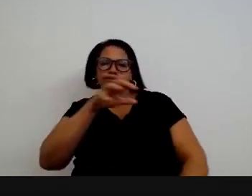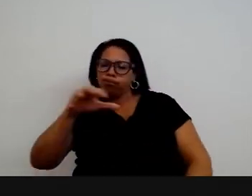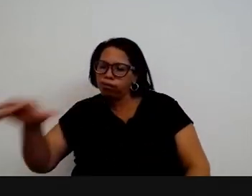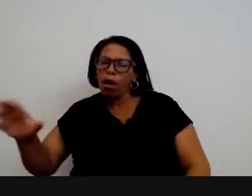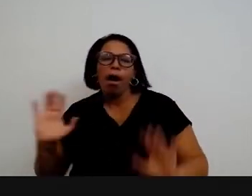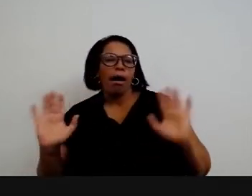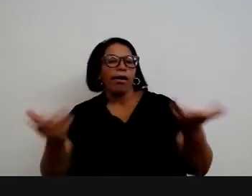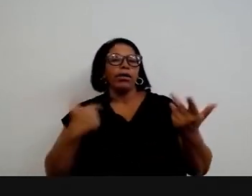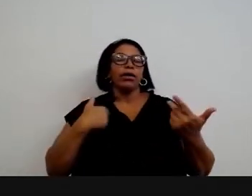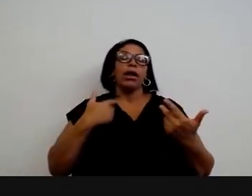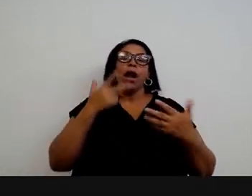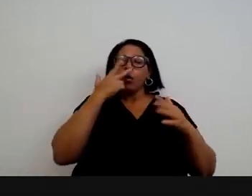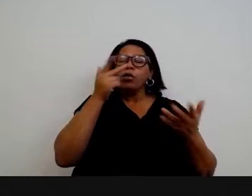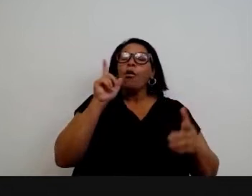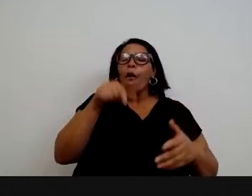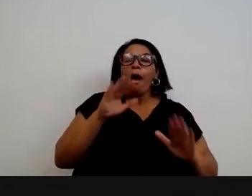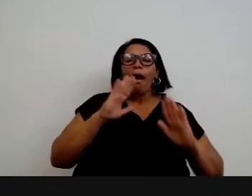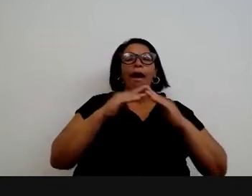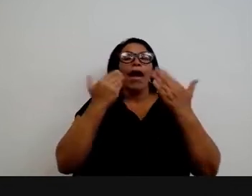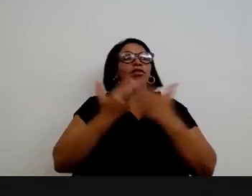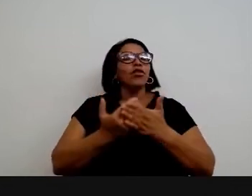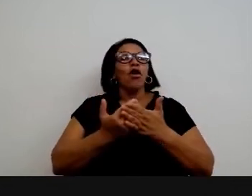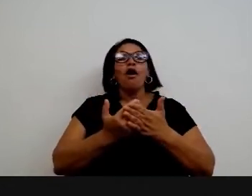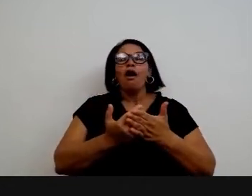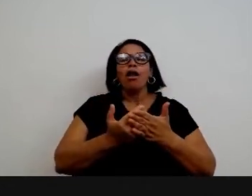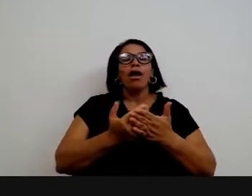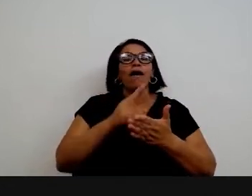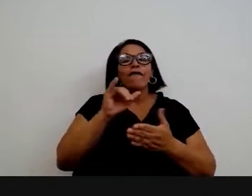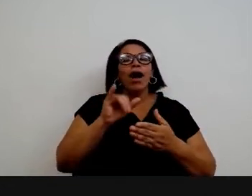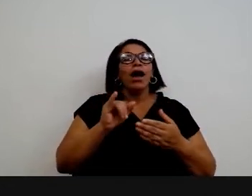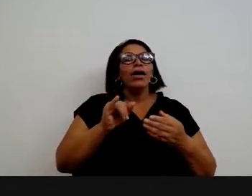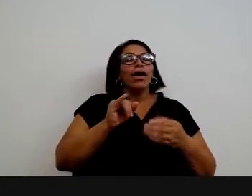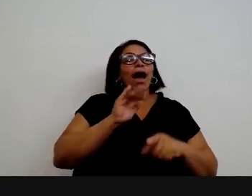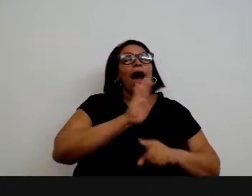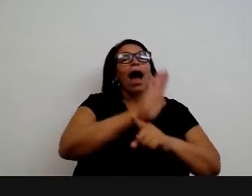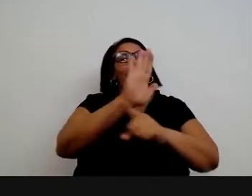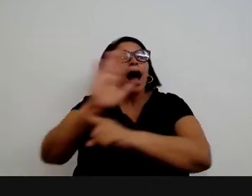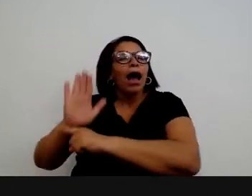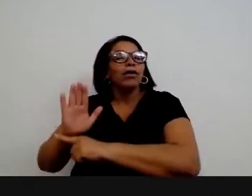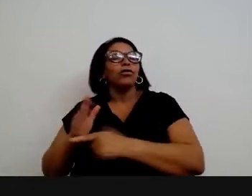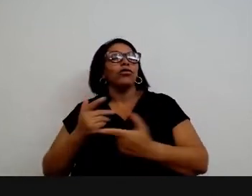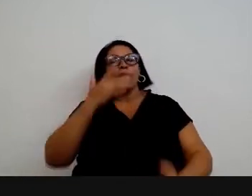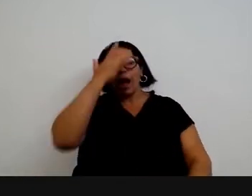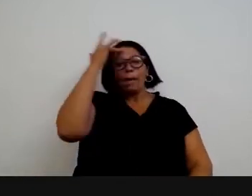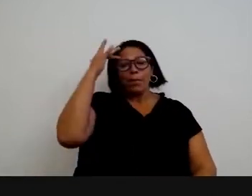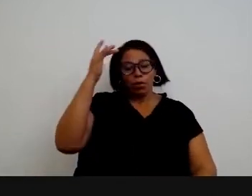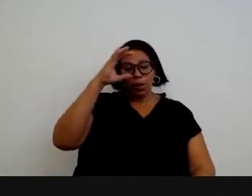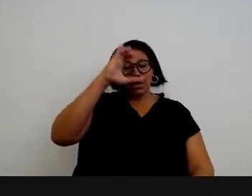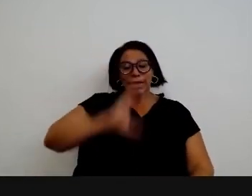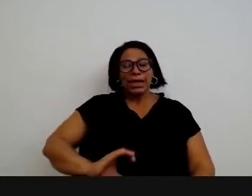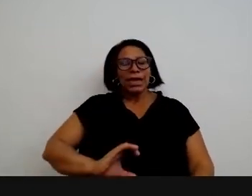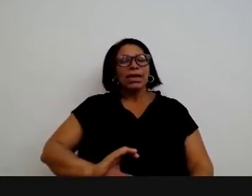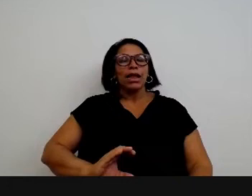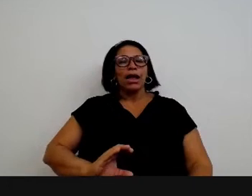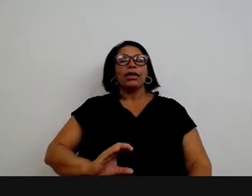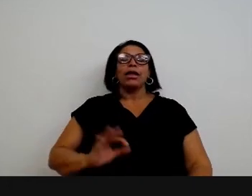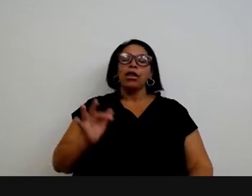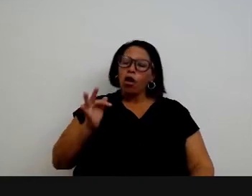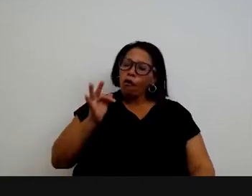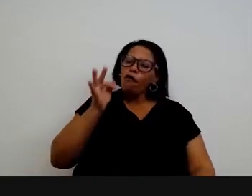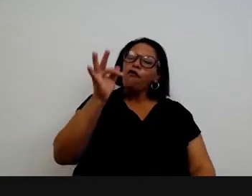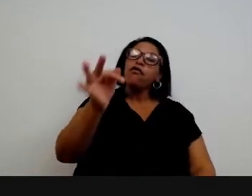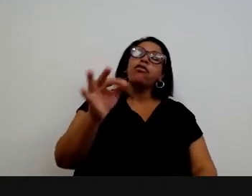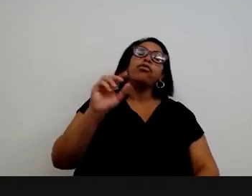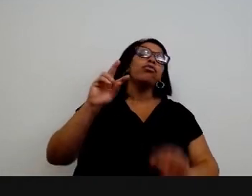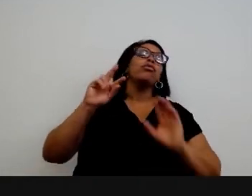ouro que vai costurar essas várias contribuições. E, fazendo esse exercício de futuro,